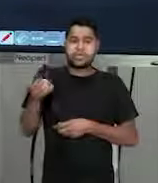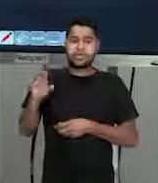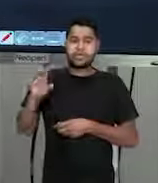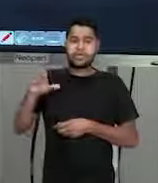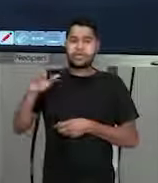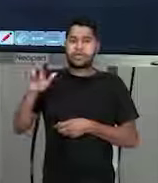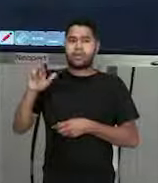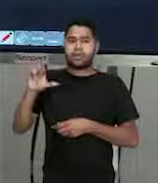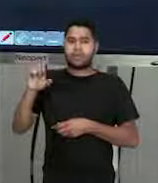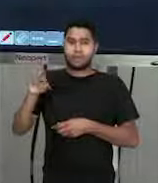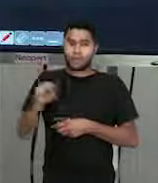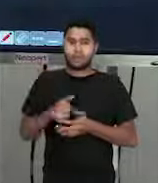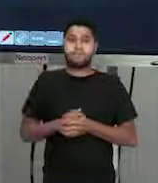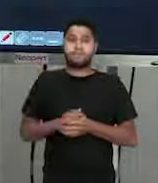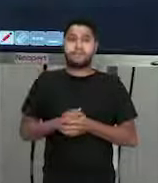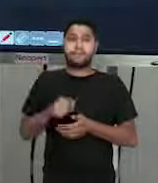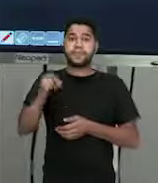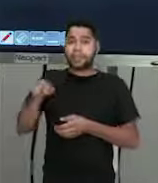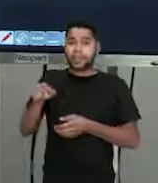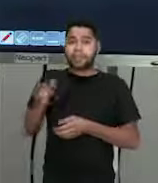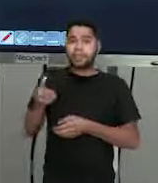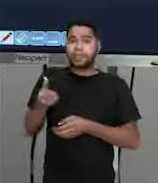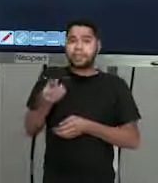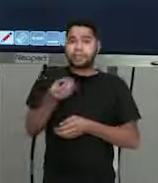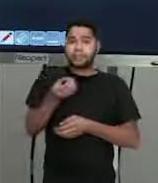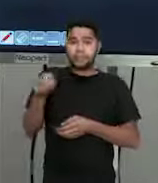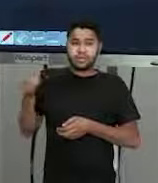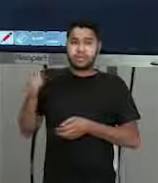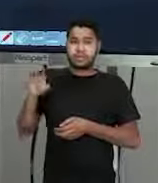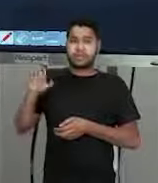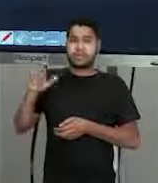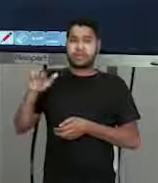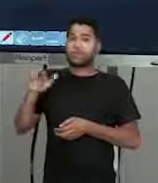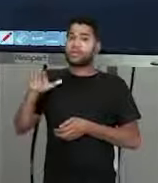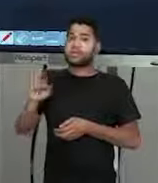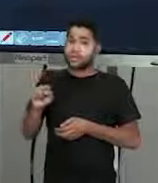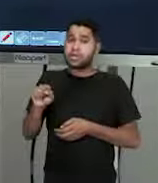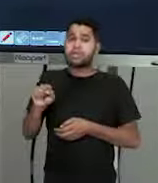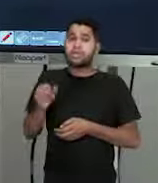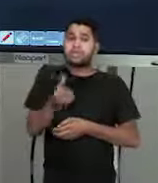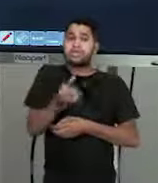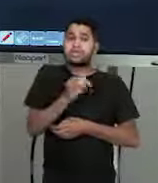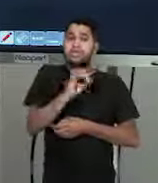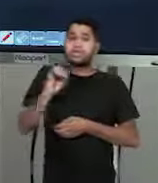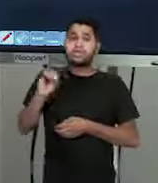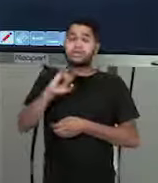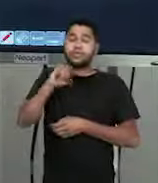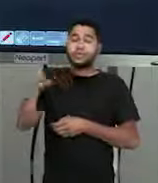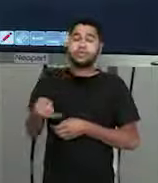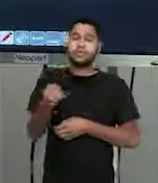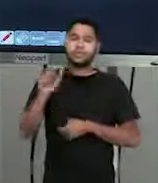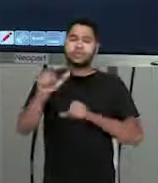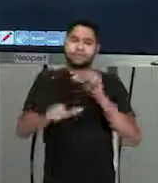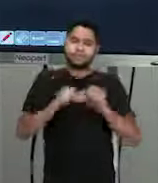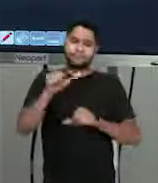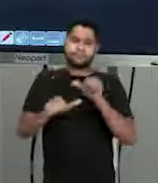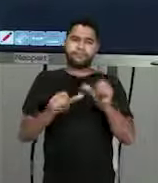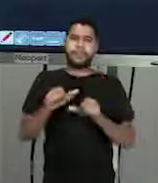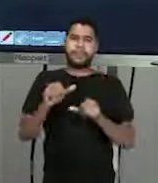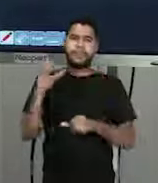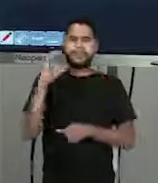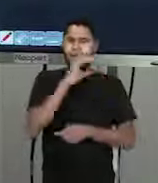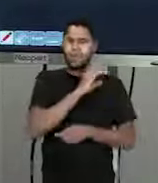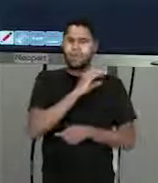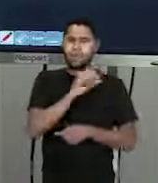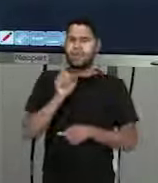quente. Dessas 600 calorias, 600 joules são transformados em calor.